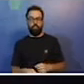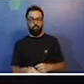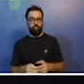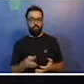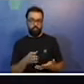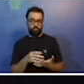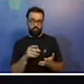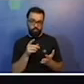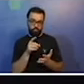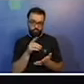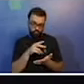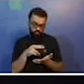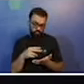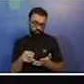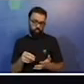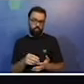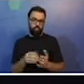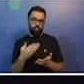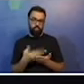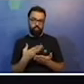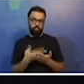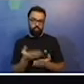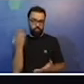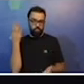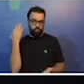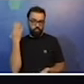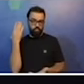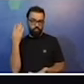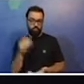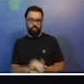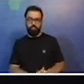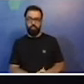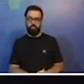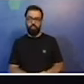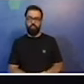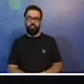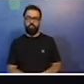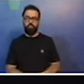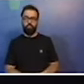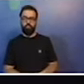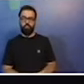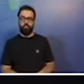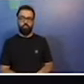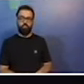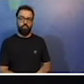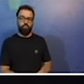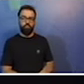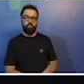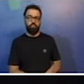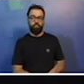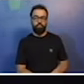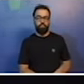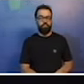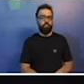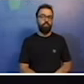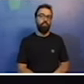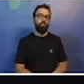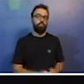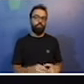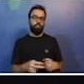uma procuradinha nas aulas, porque vocês já viram isso anteriormente, ok? Se o verbo